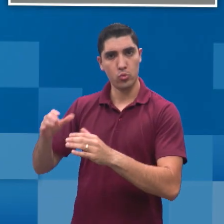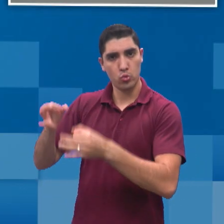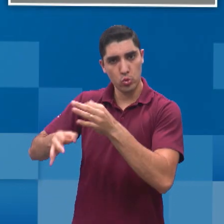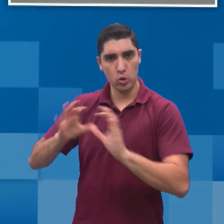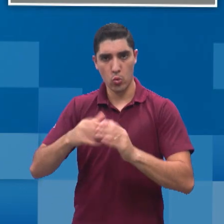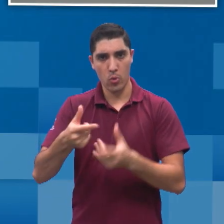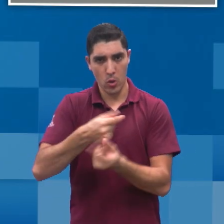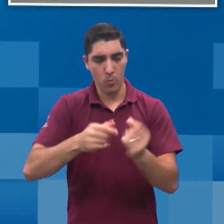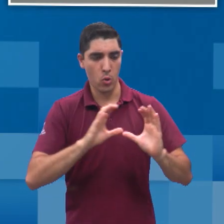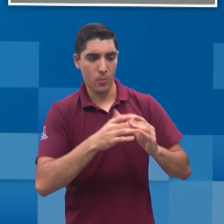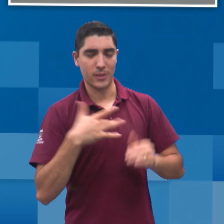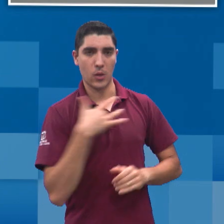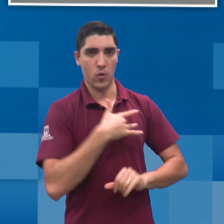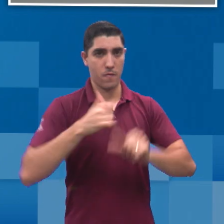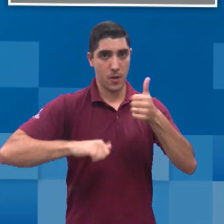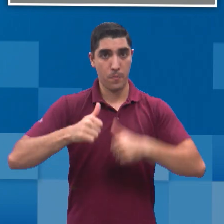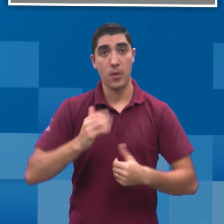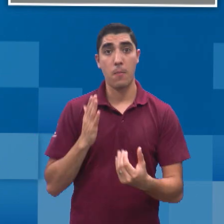Processo número